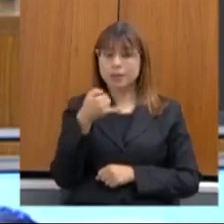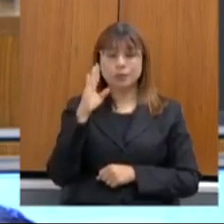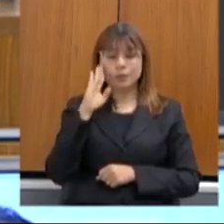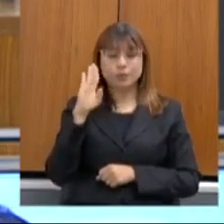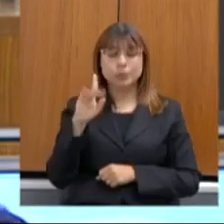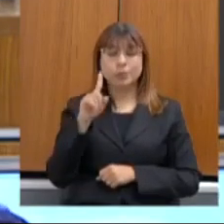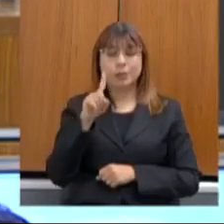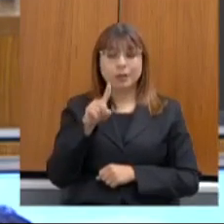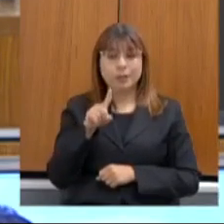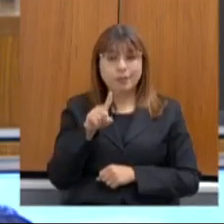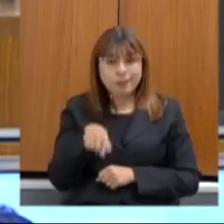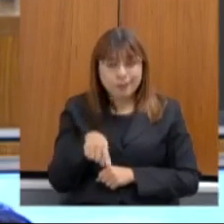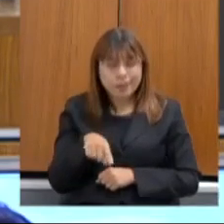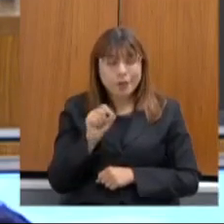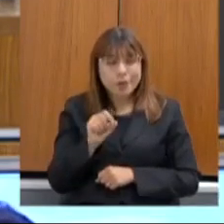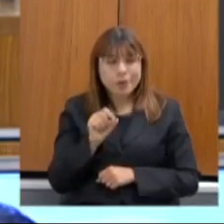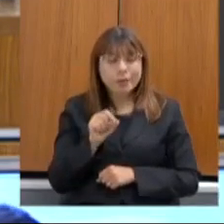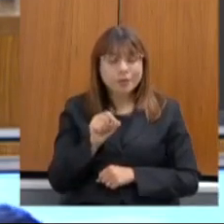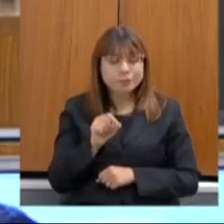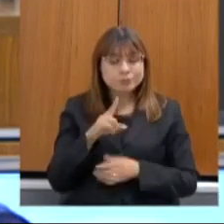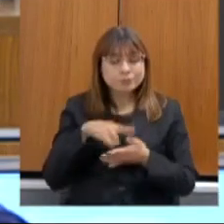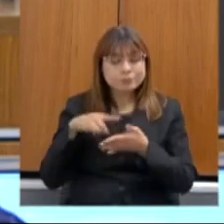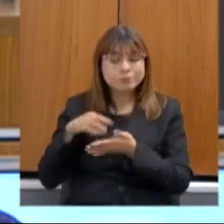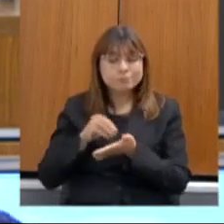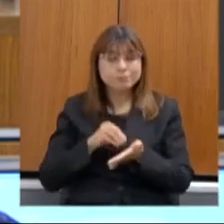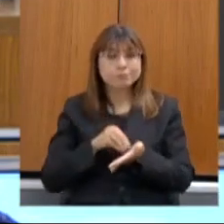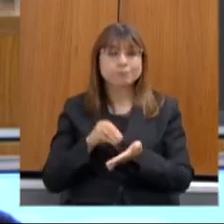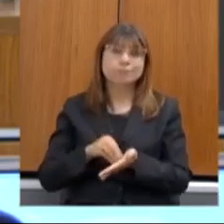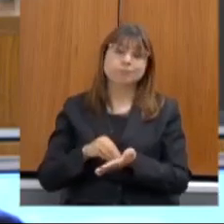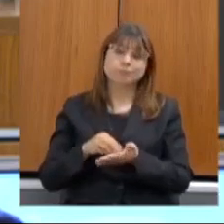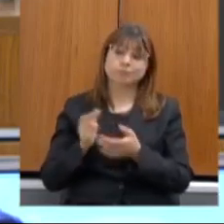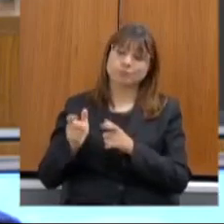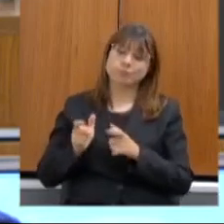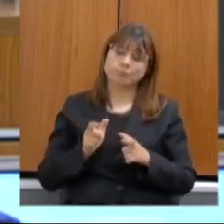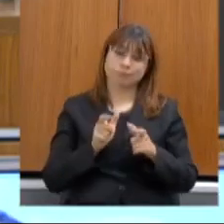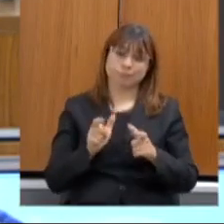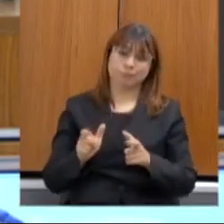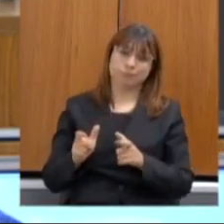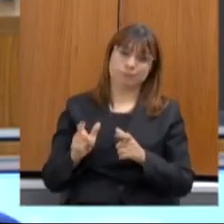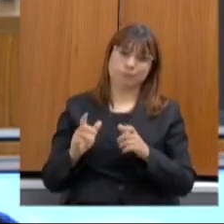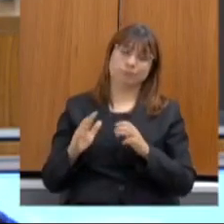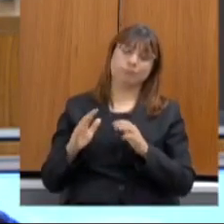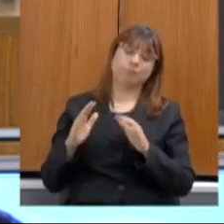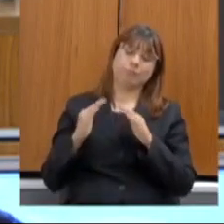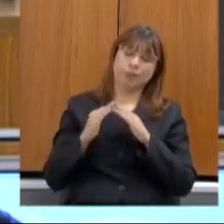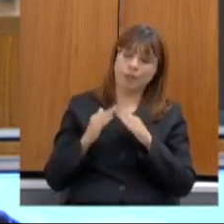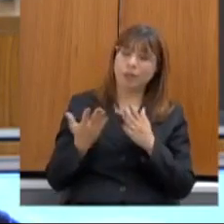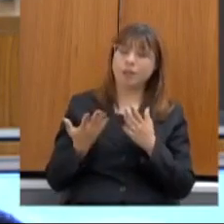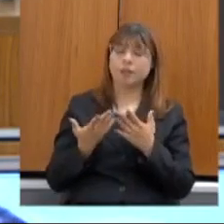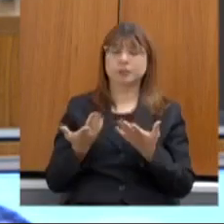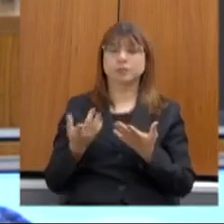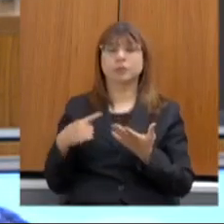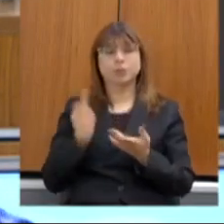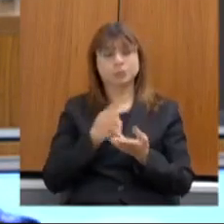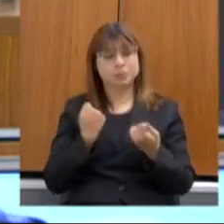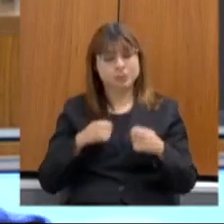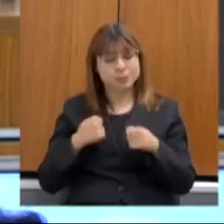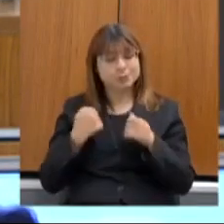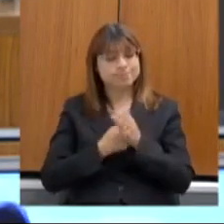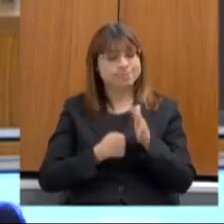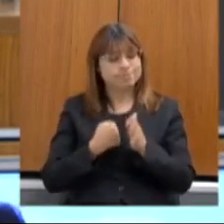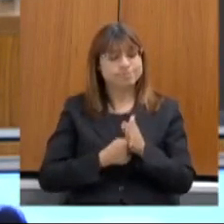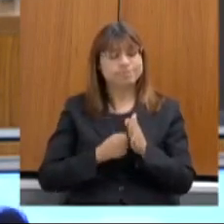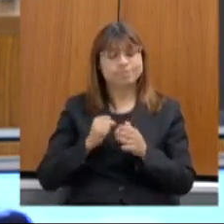títulos irregulares do Brasil então e nós temos uma missão enorme de tentar reverter esse quadro